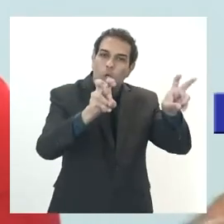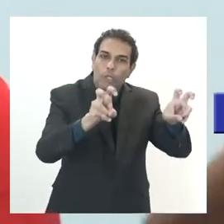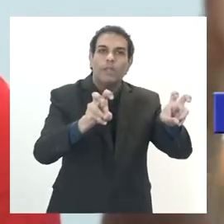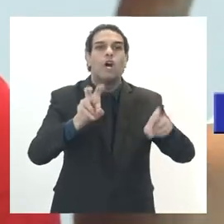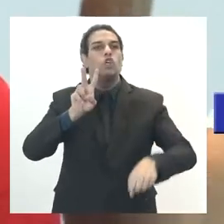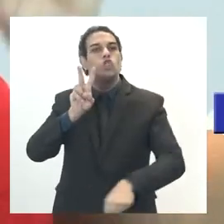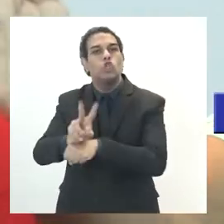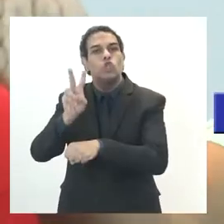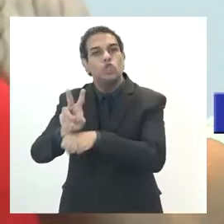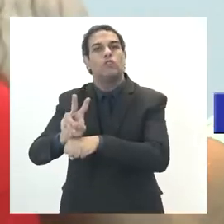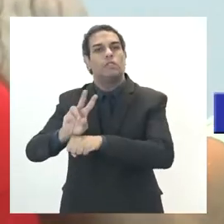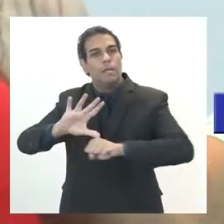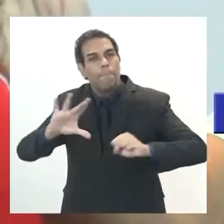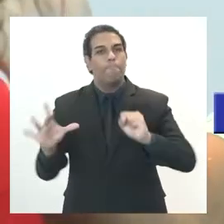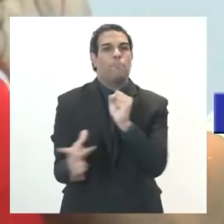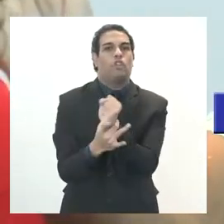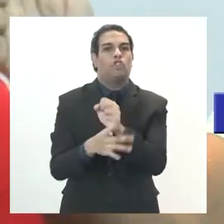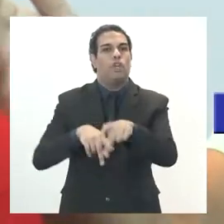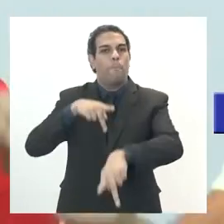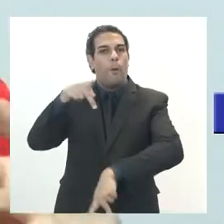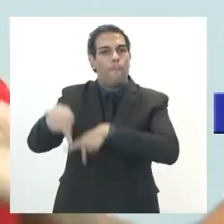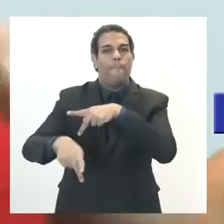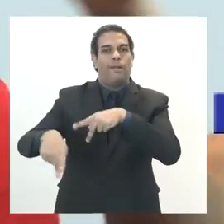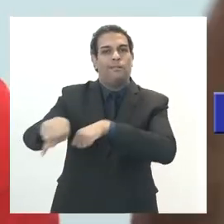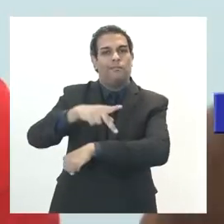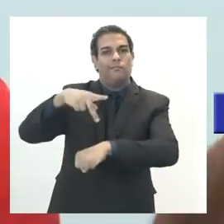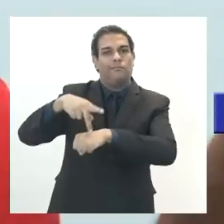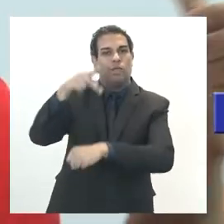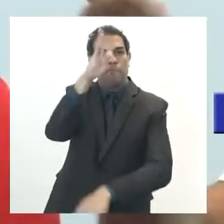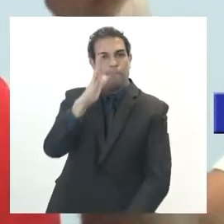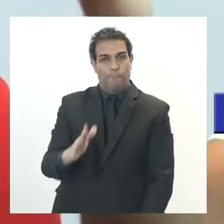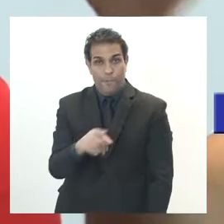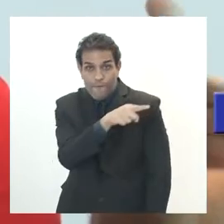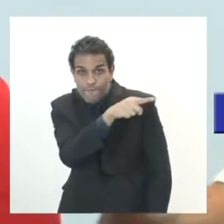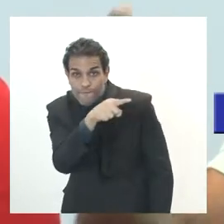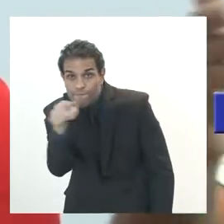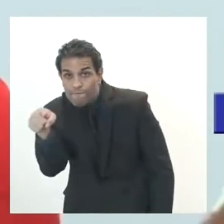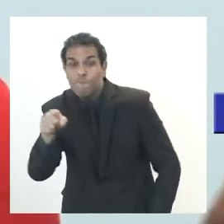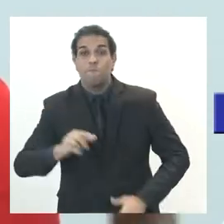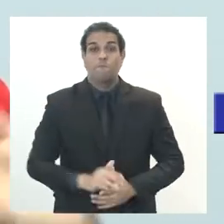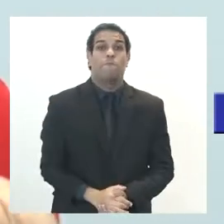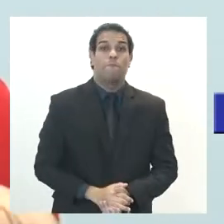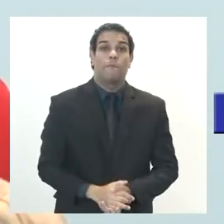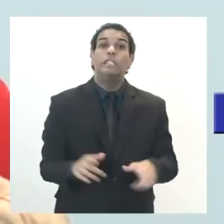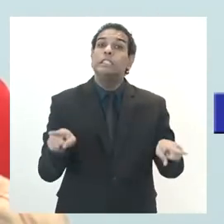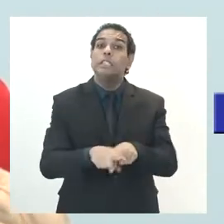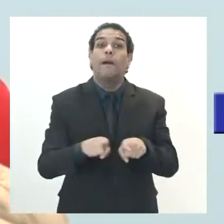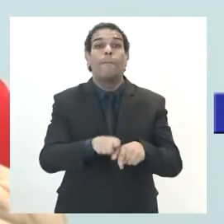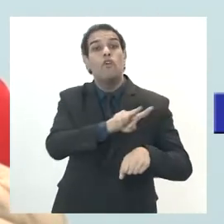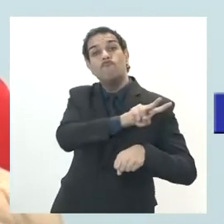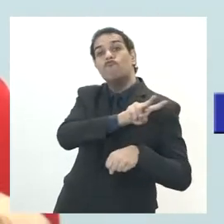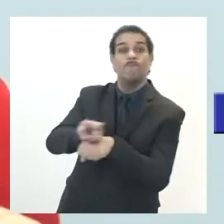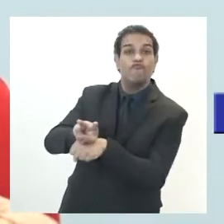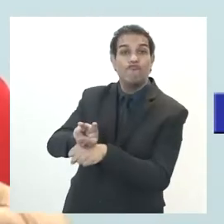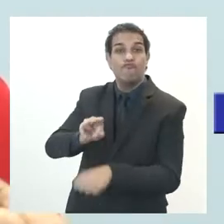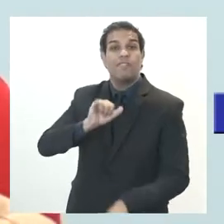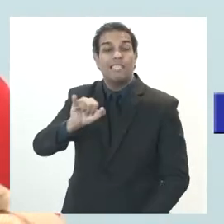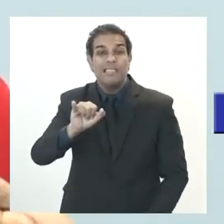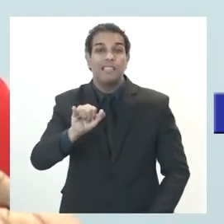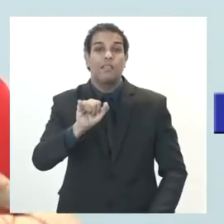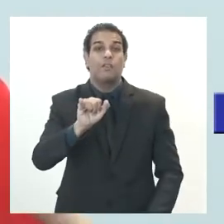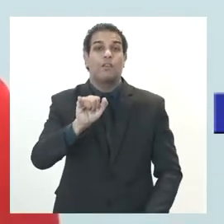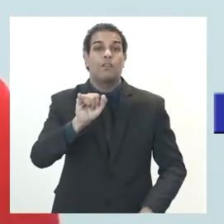defender e proteger E já os senhores é defender fiscalizar o estado